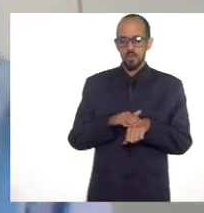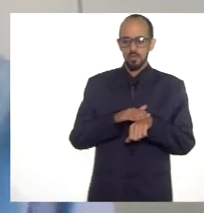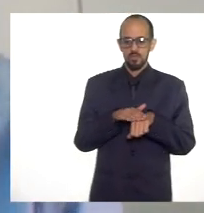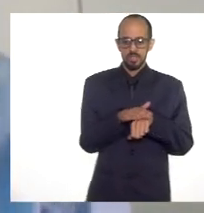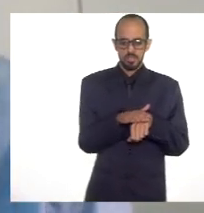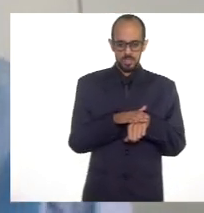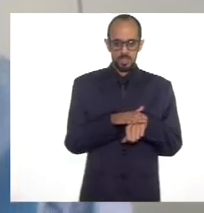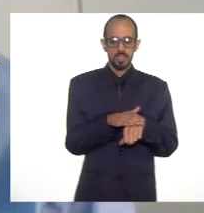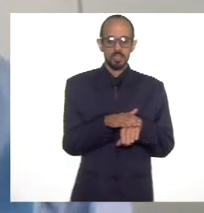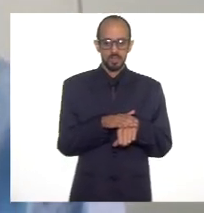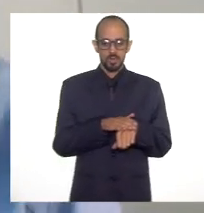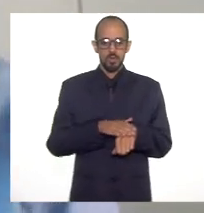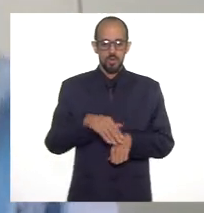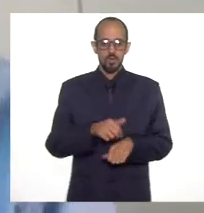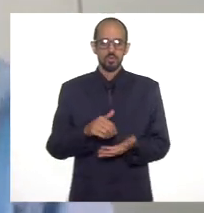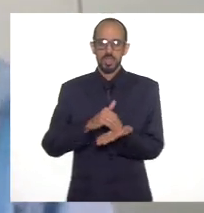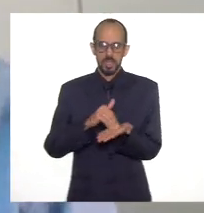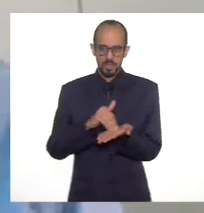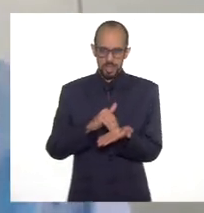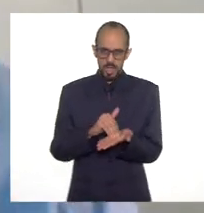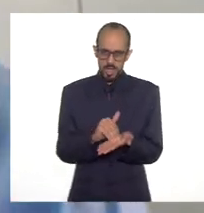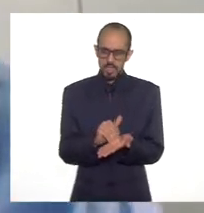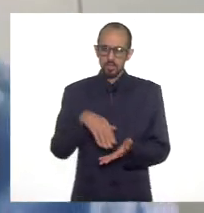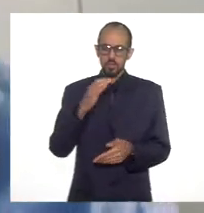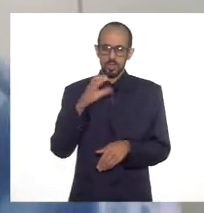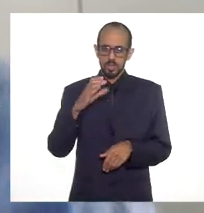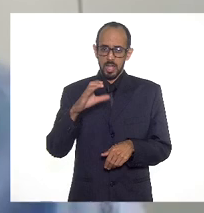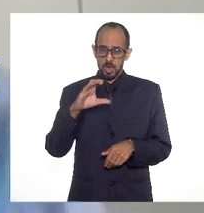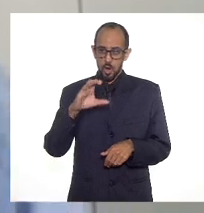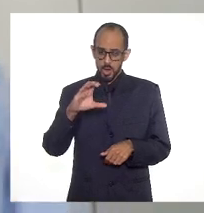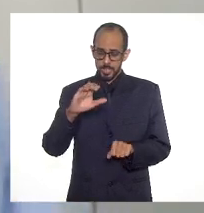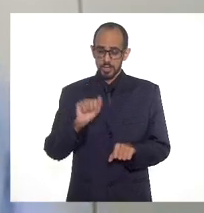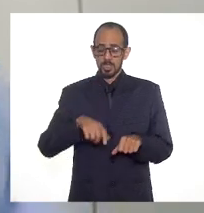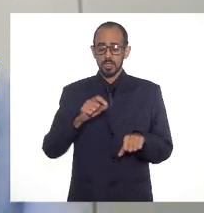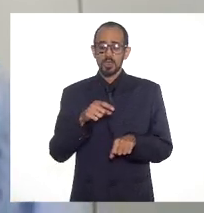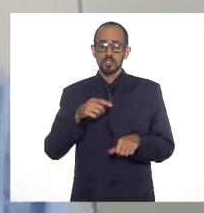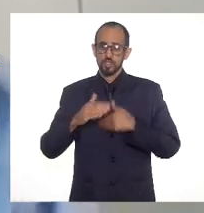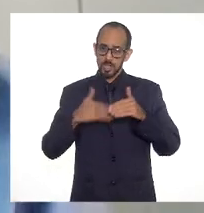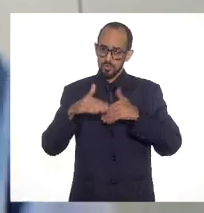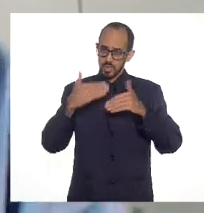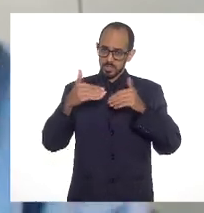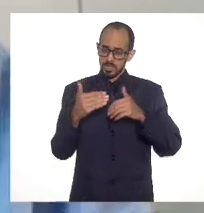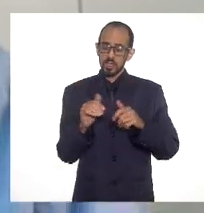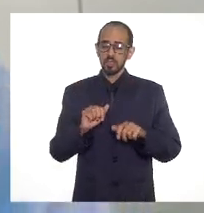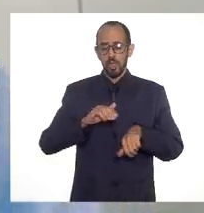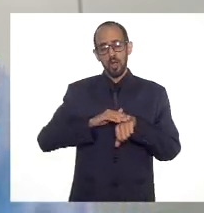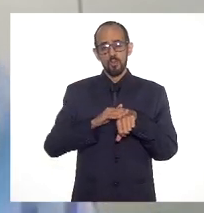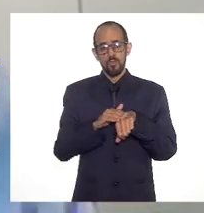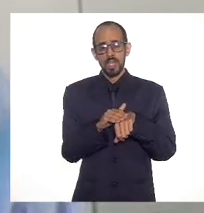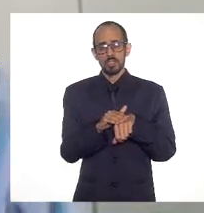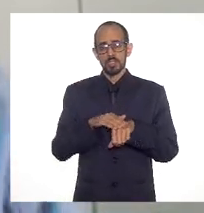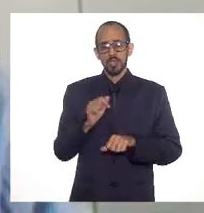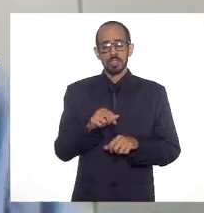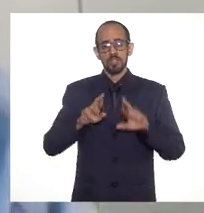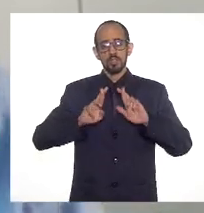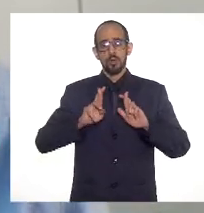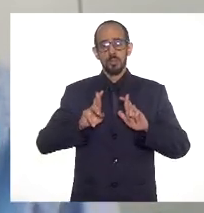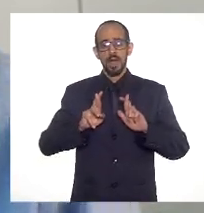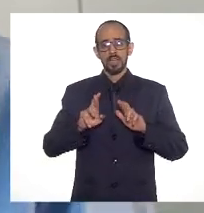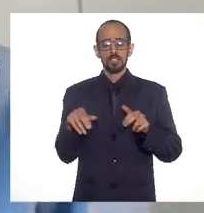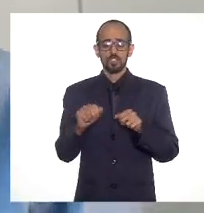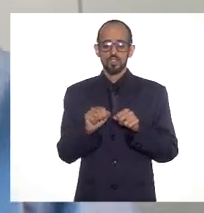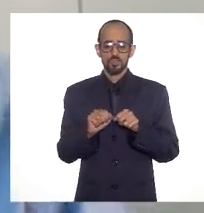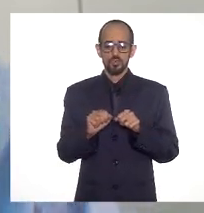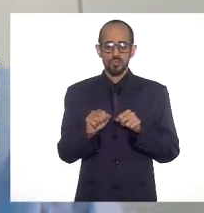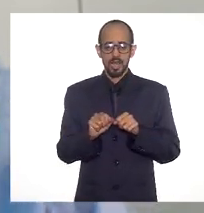no entendimento sobre essa possibilidade no município de Niterói e espero que a gente faça um movimento no Estado como isso.